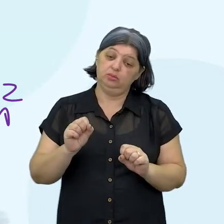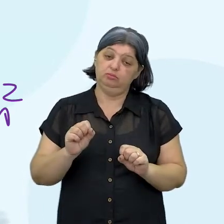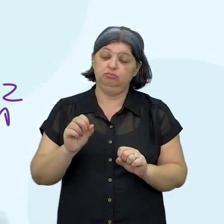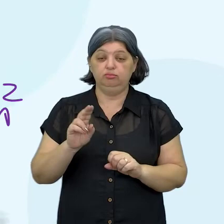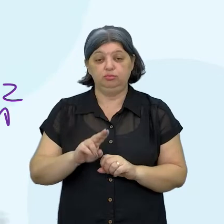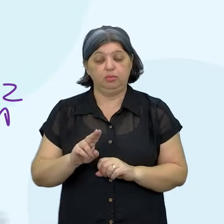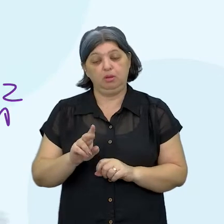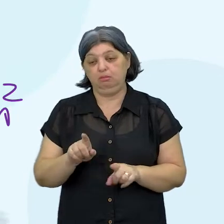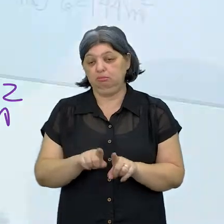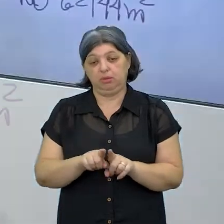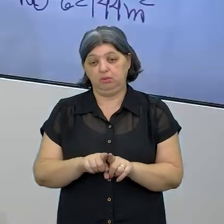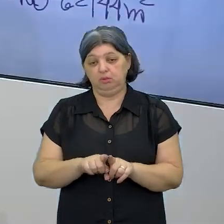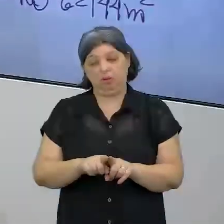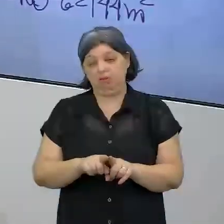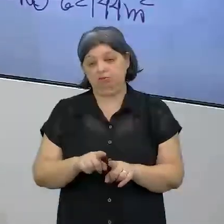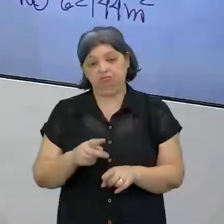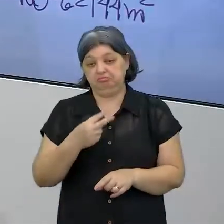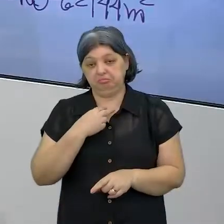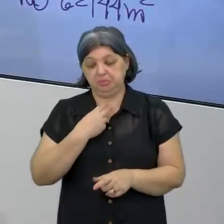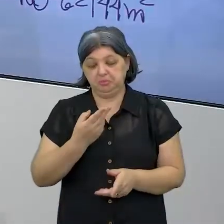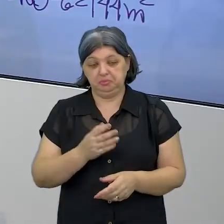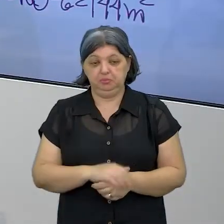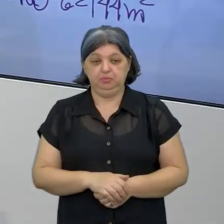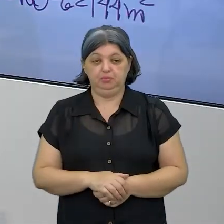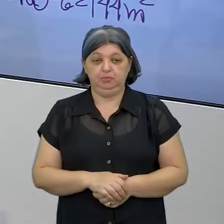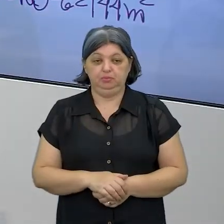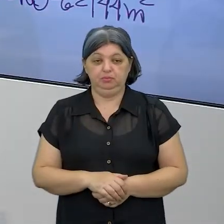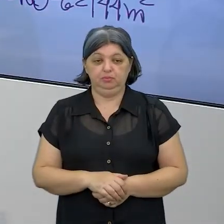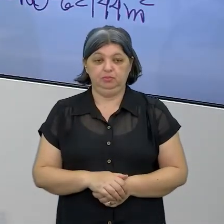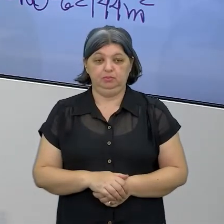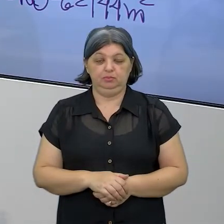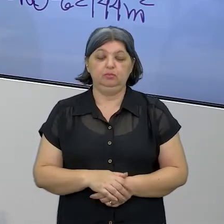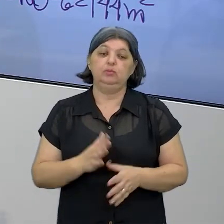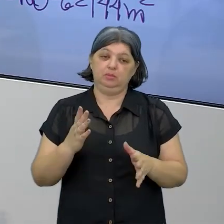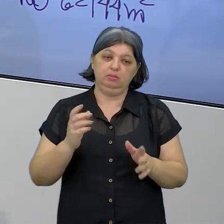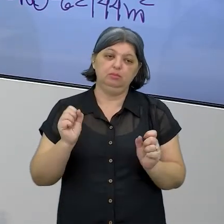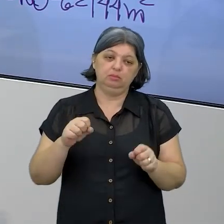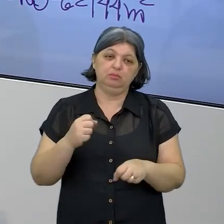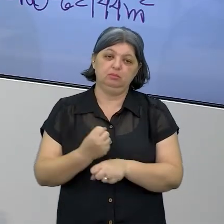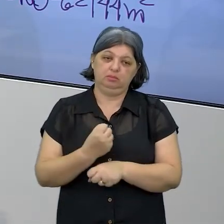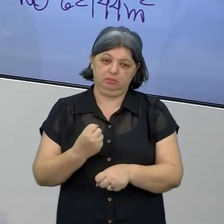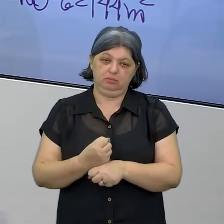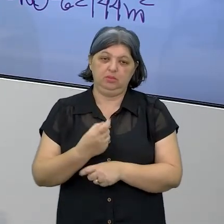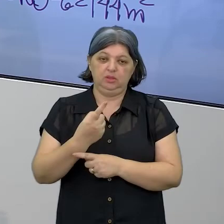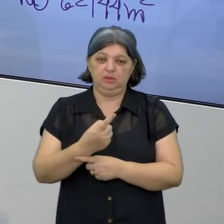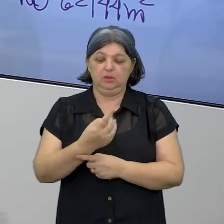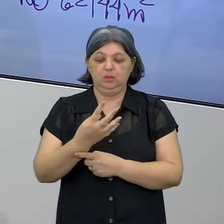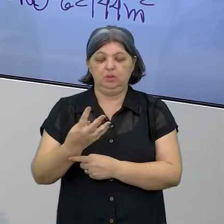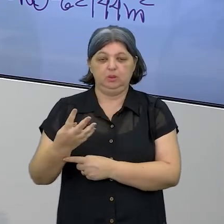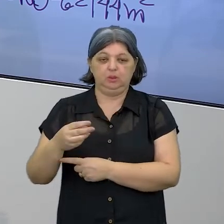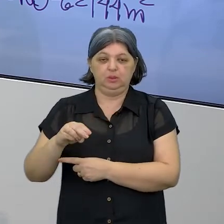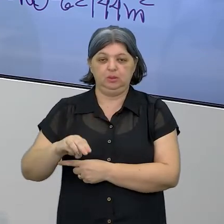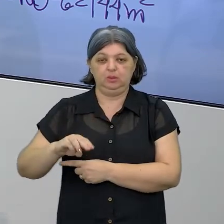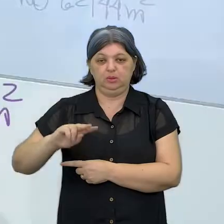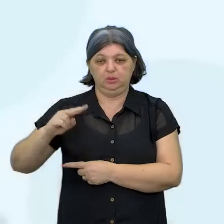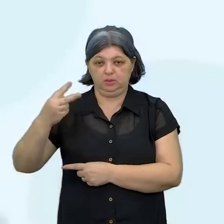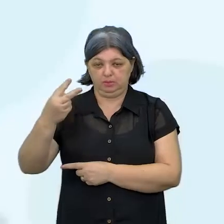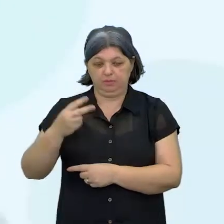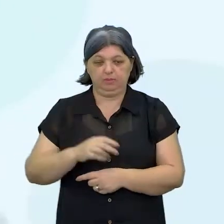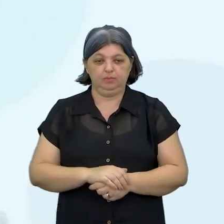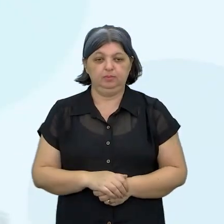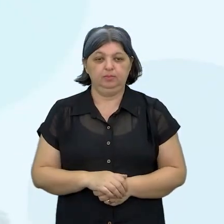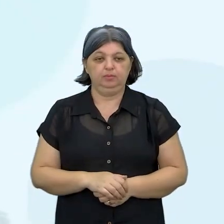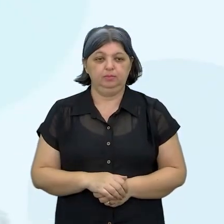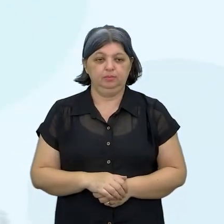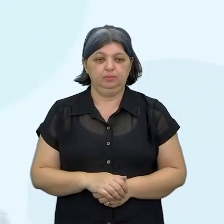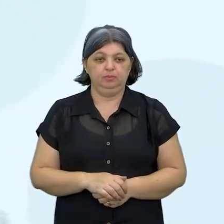não usar, tá ok? Mas eu posso construir em 144 metros quadrados,